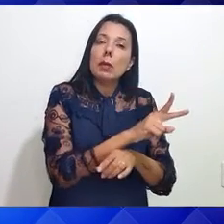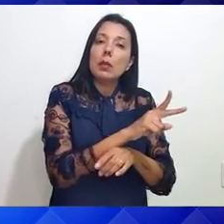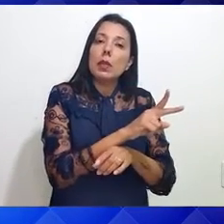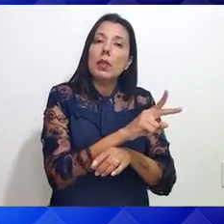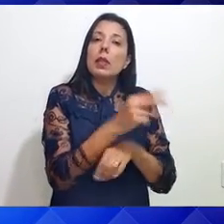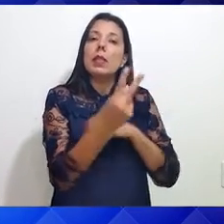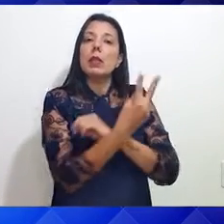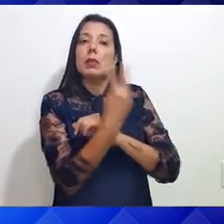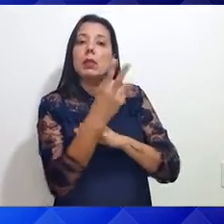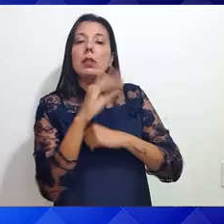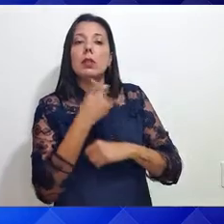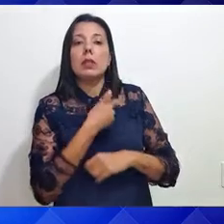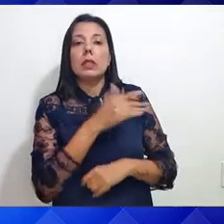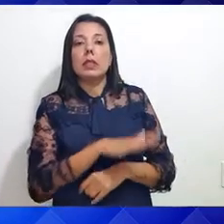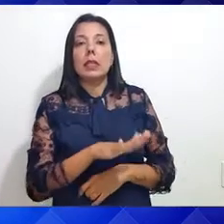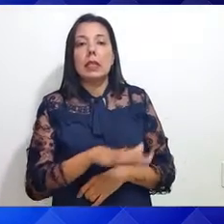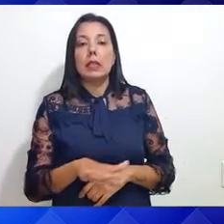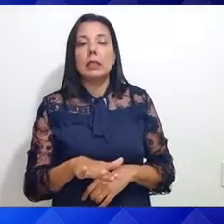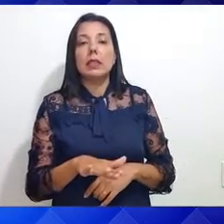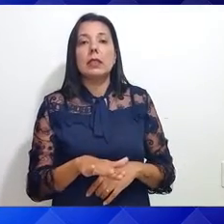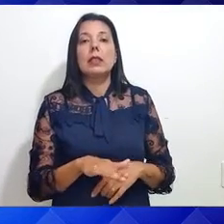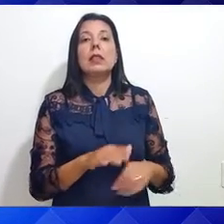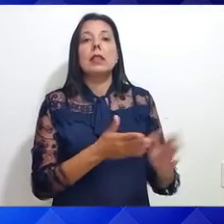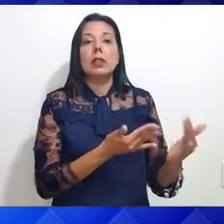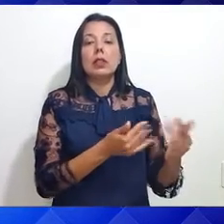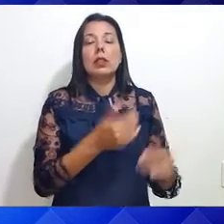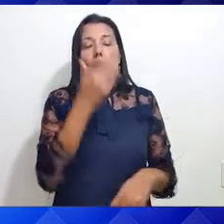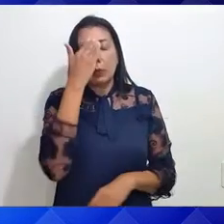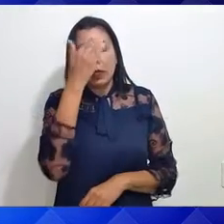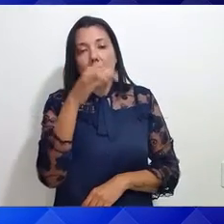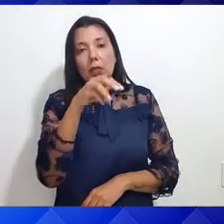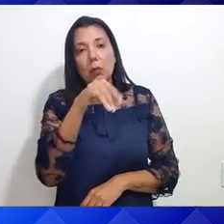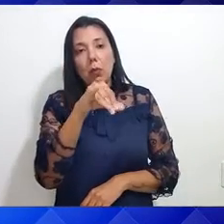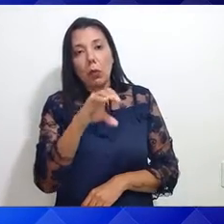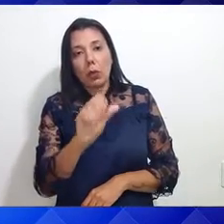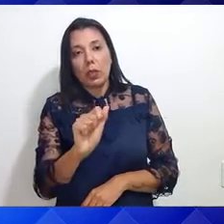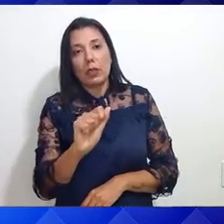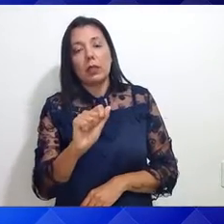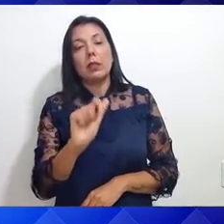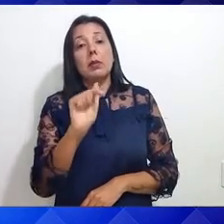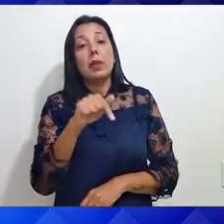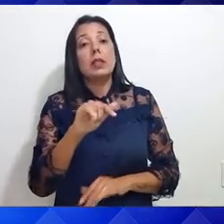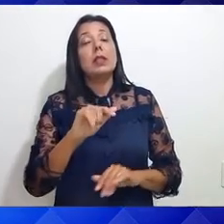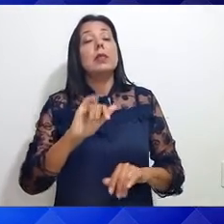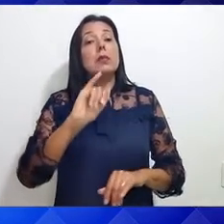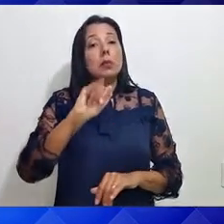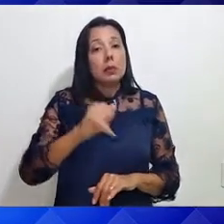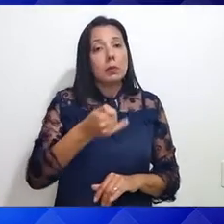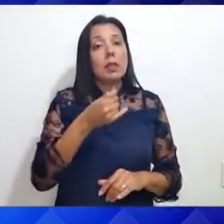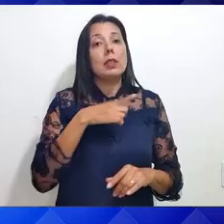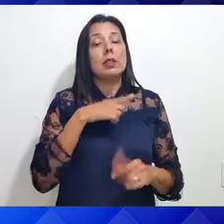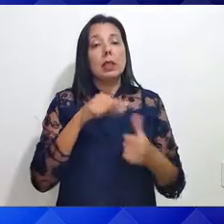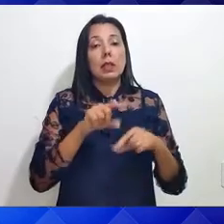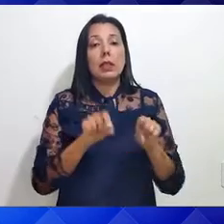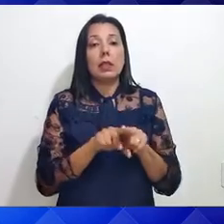vexame, uma cidadezinha carente que deveria estar se cuidando mais das suas escolas, das suas crianças e